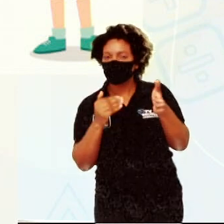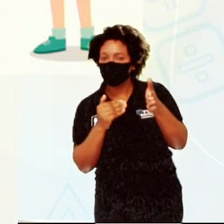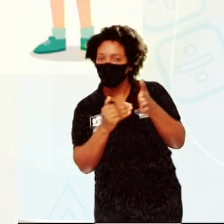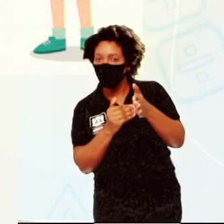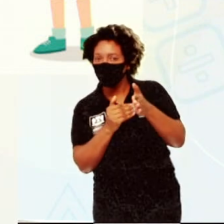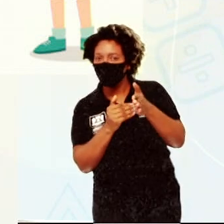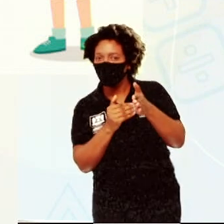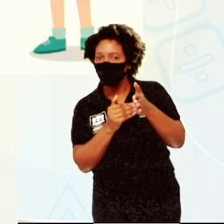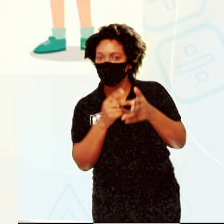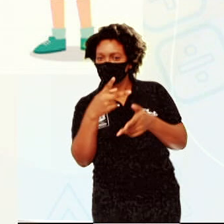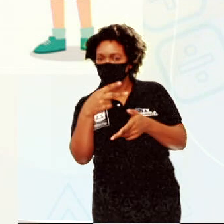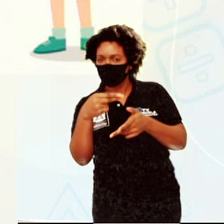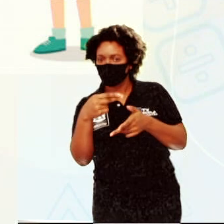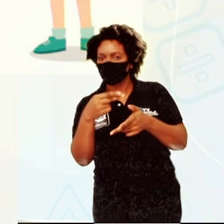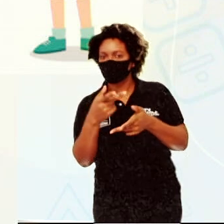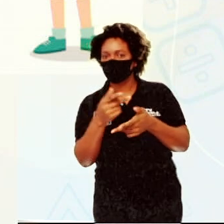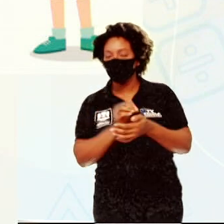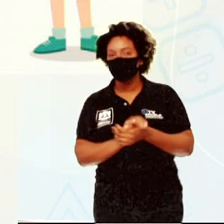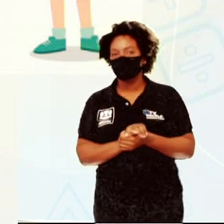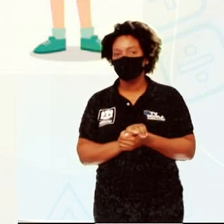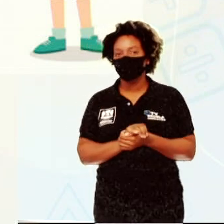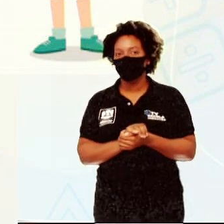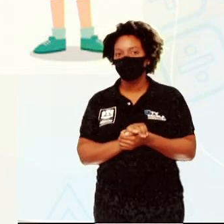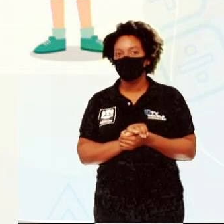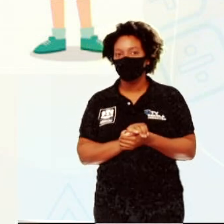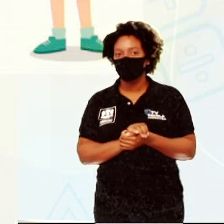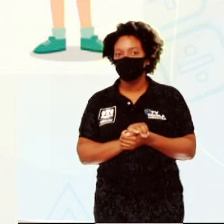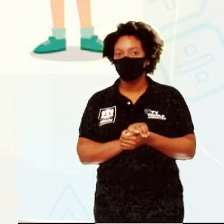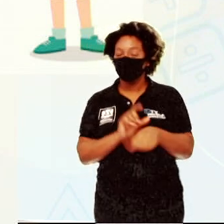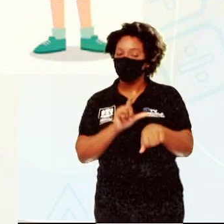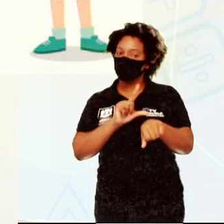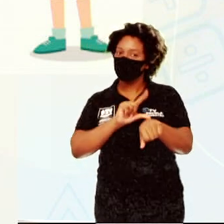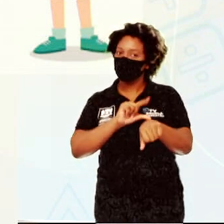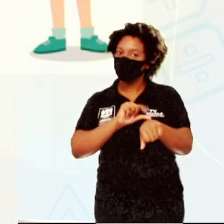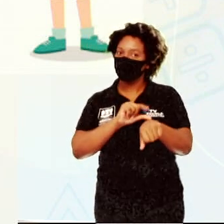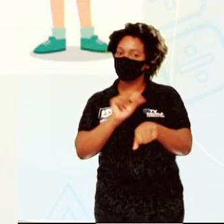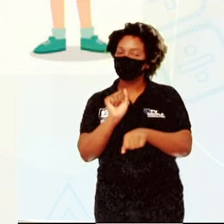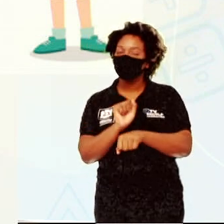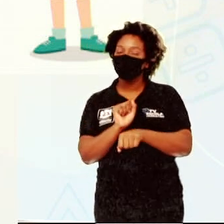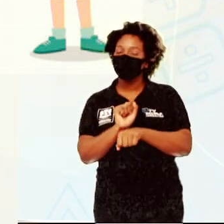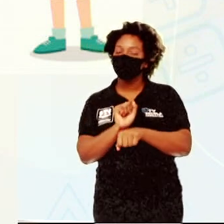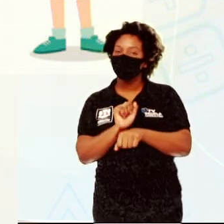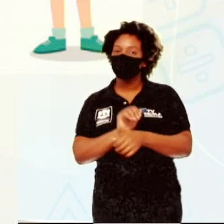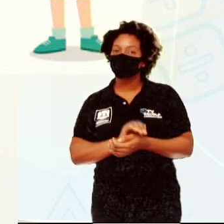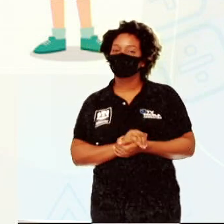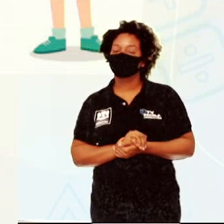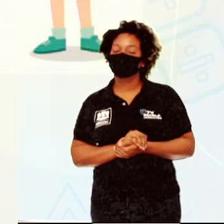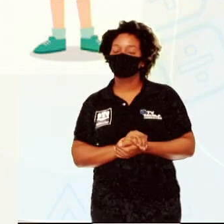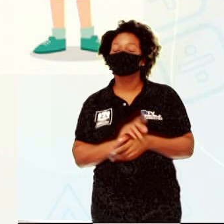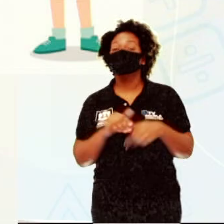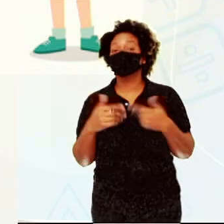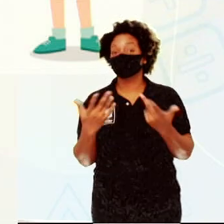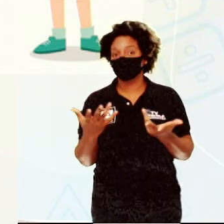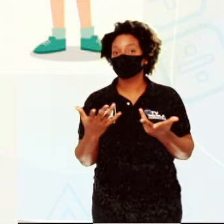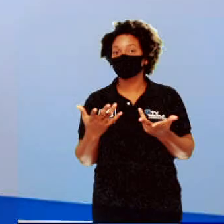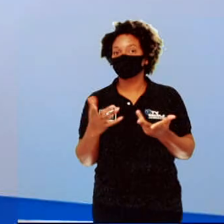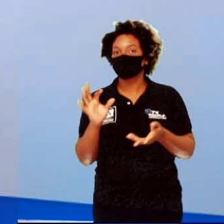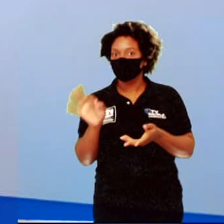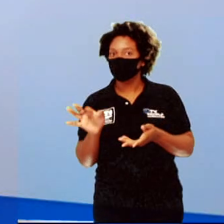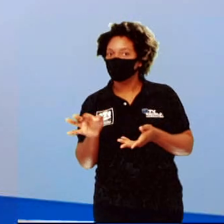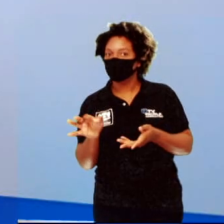outra extremidade do clipe? Vamos, mais um tempinho para você. E aí,